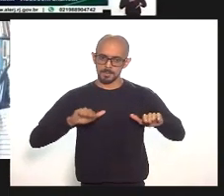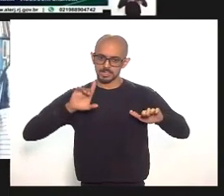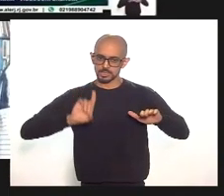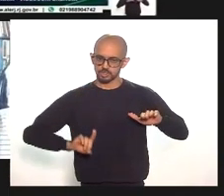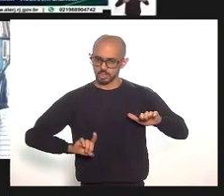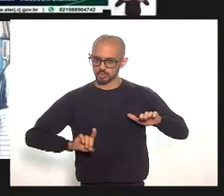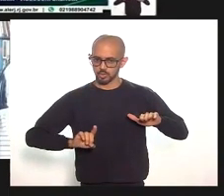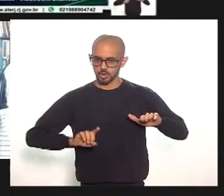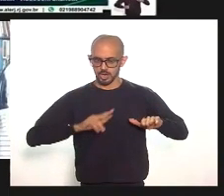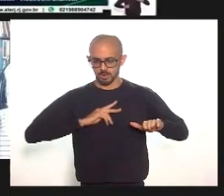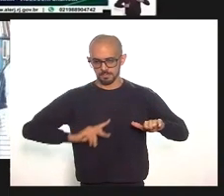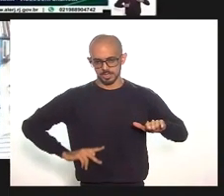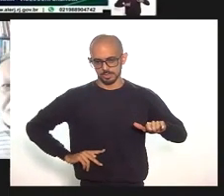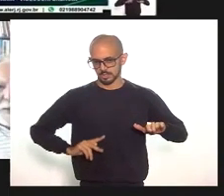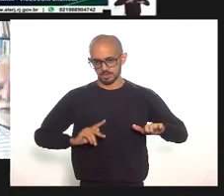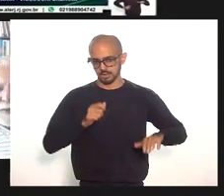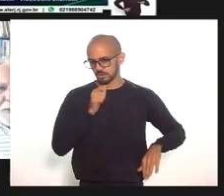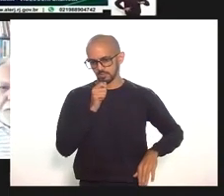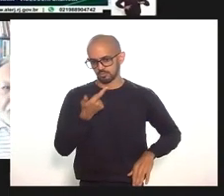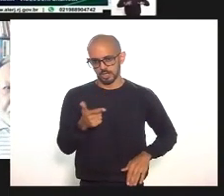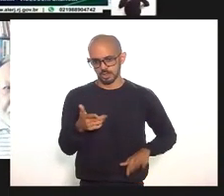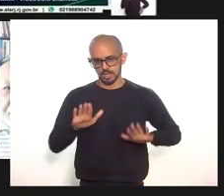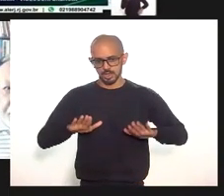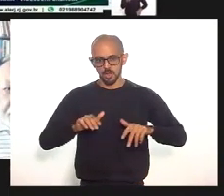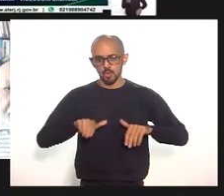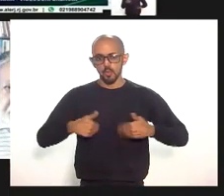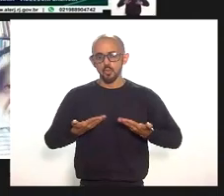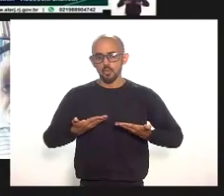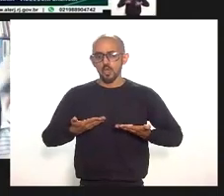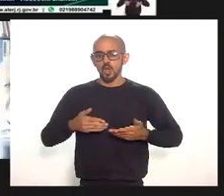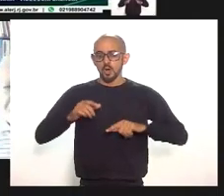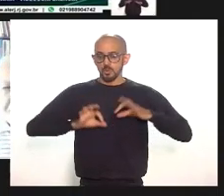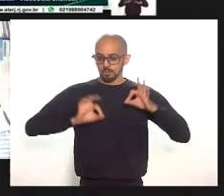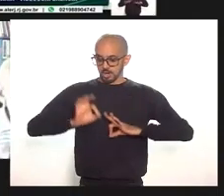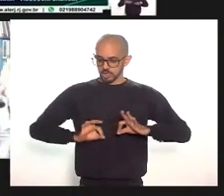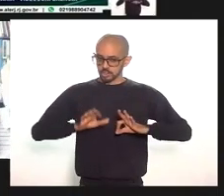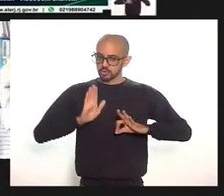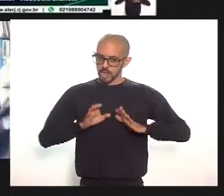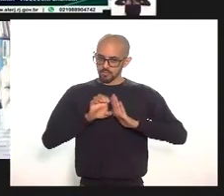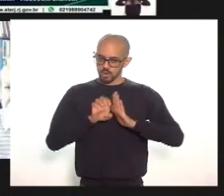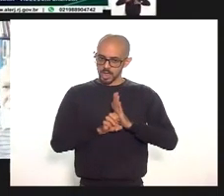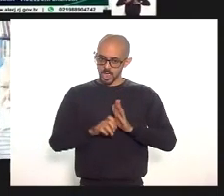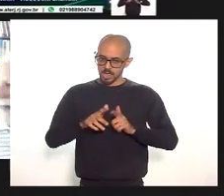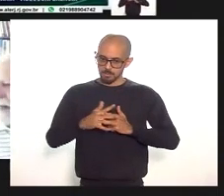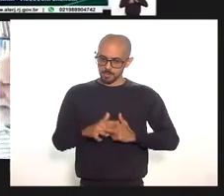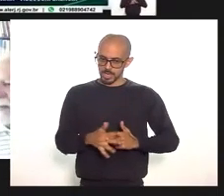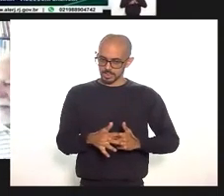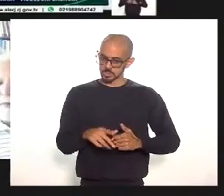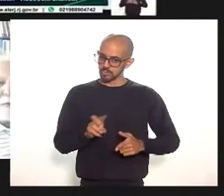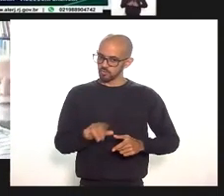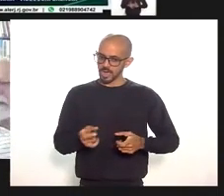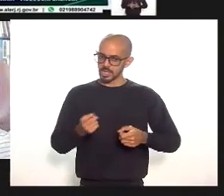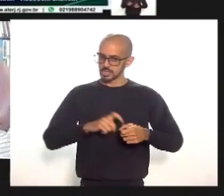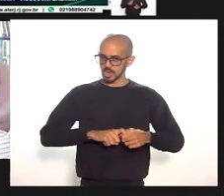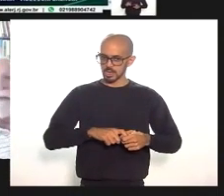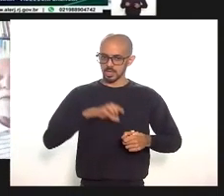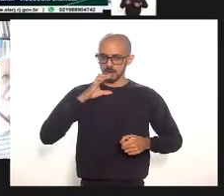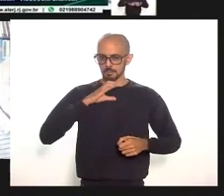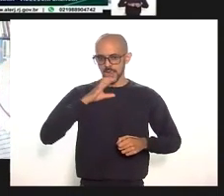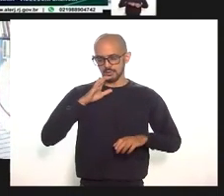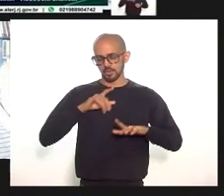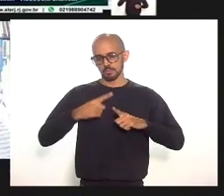chegou à presidência, né? Então, de qualquer forma, o projeto recebeu as emendas e ele vai retornar o mais breve possível, porque a